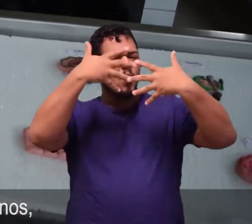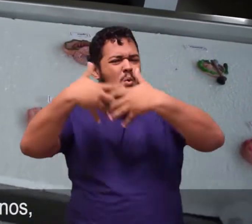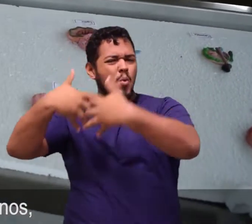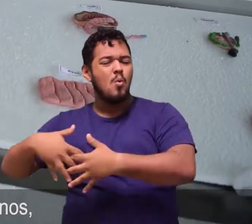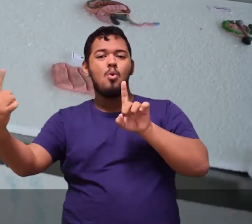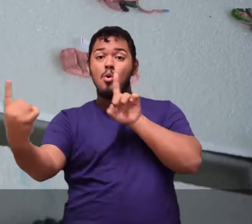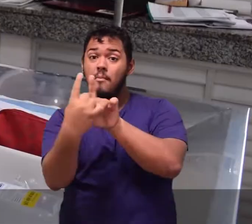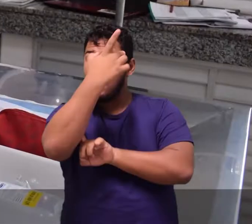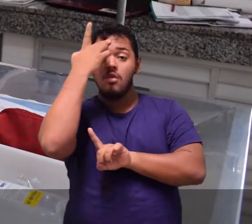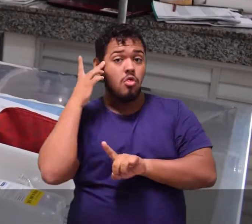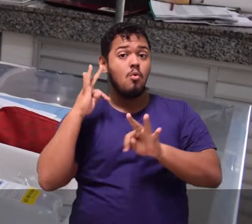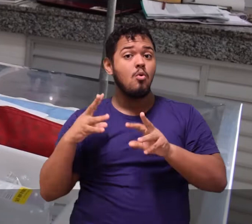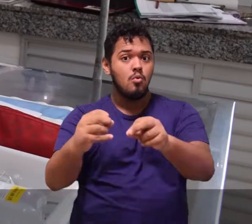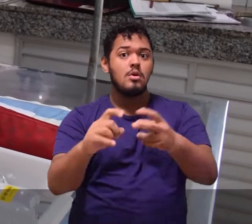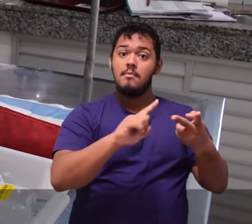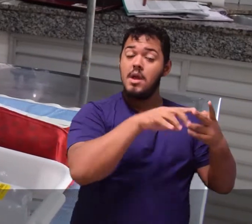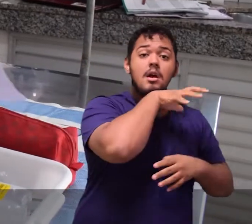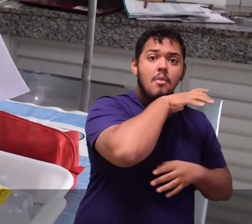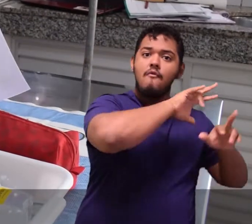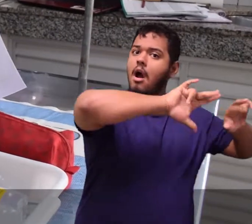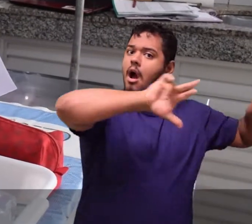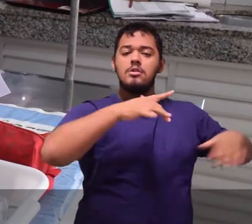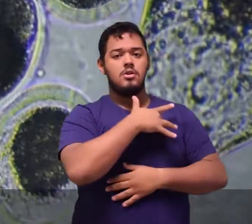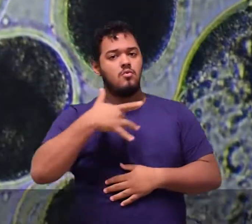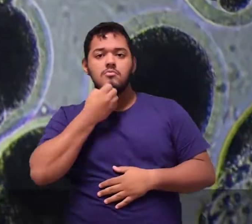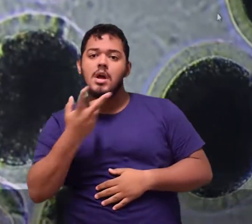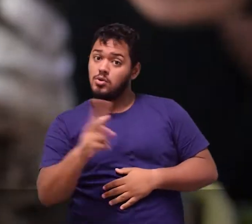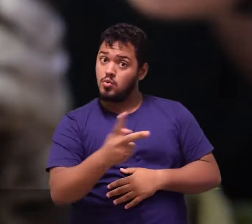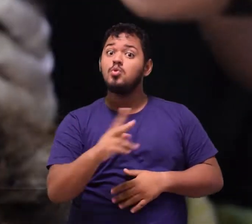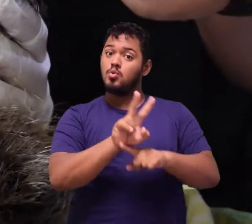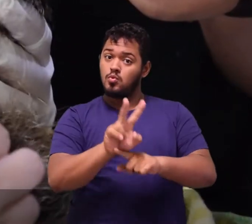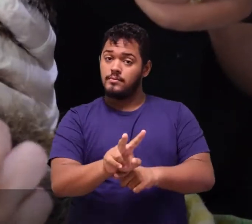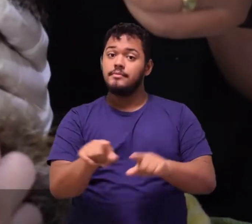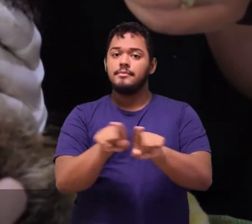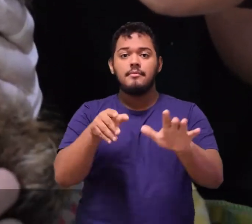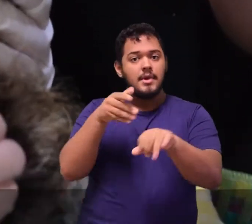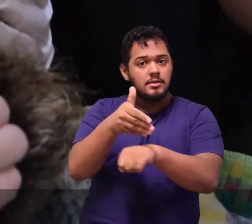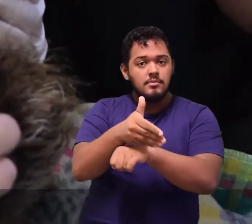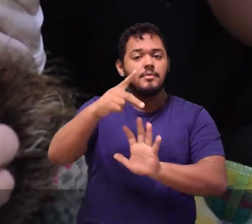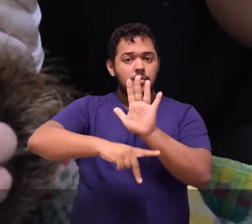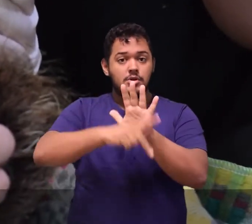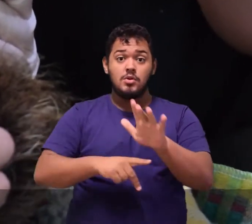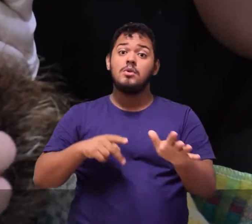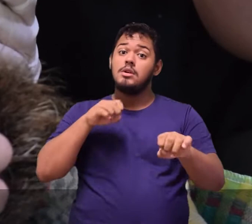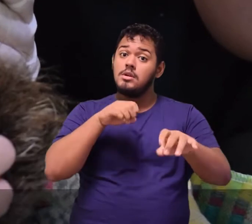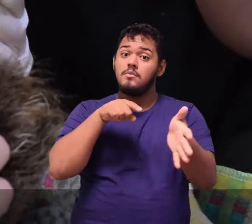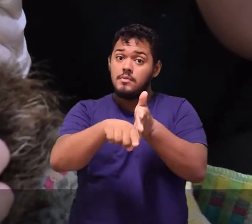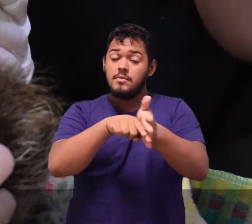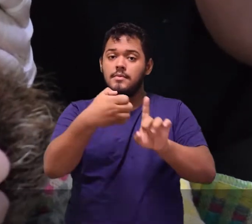humanos e não humanos, enquanto também participam de projetos de ensino, pesquisa e de extensão.